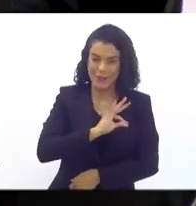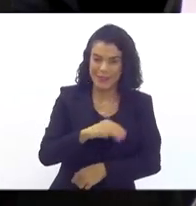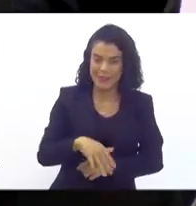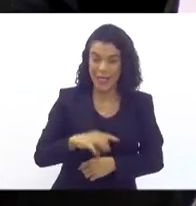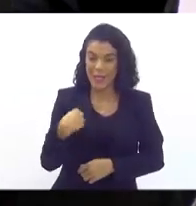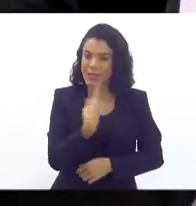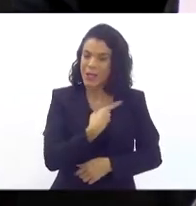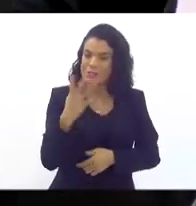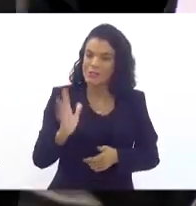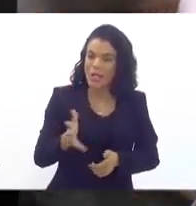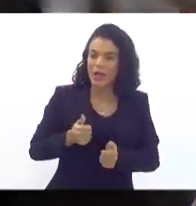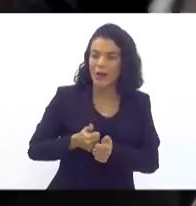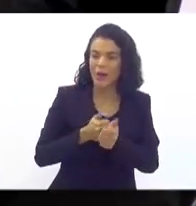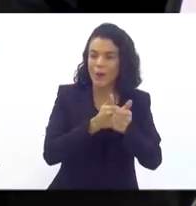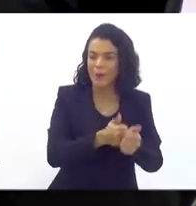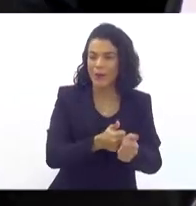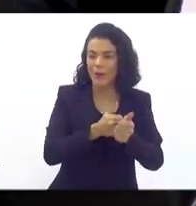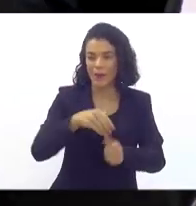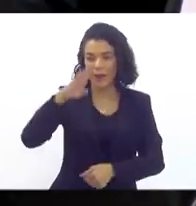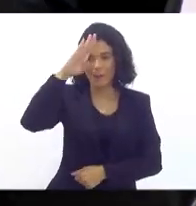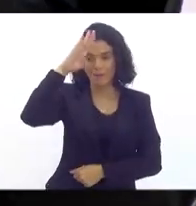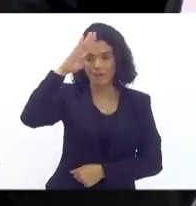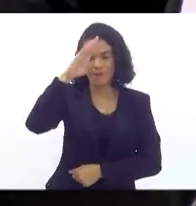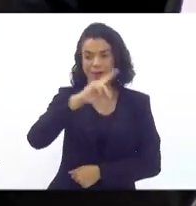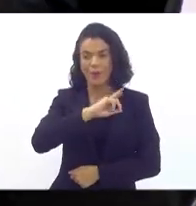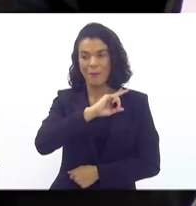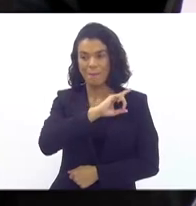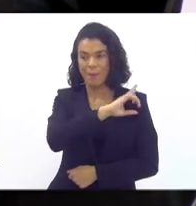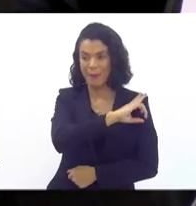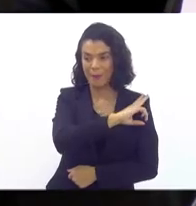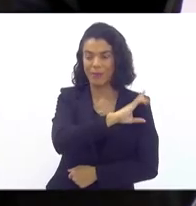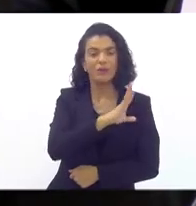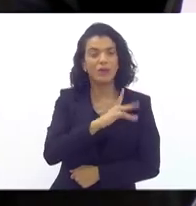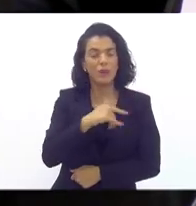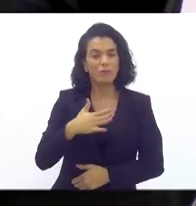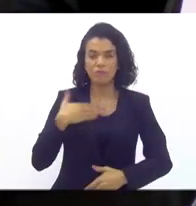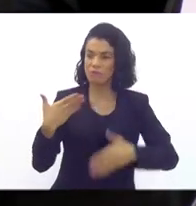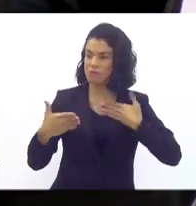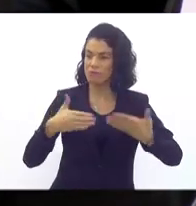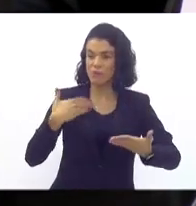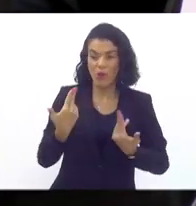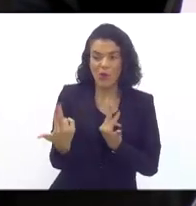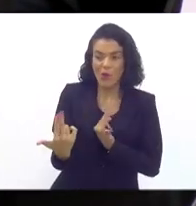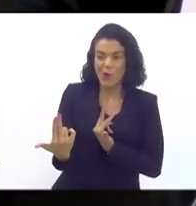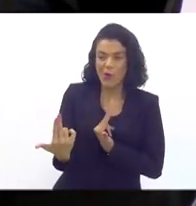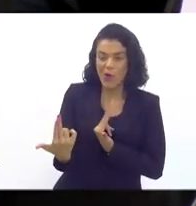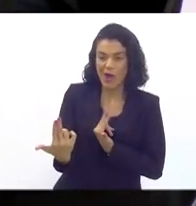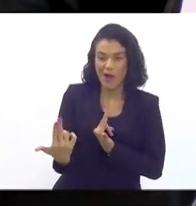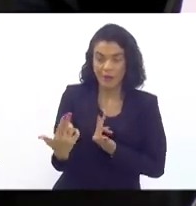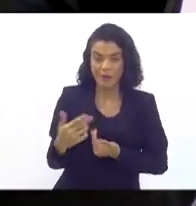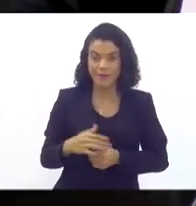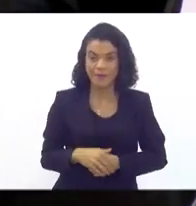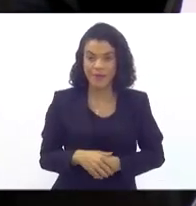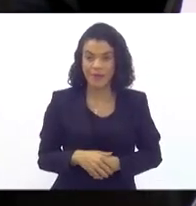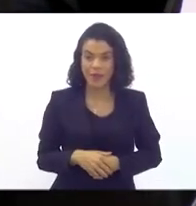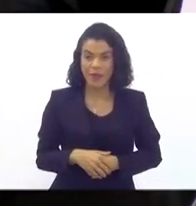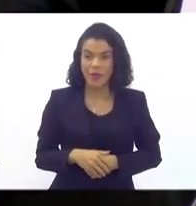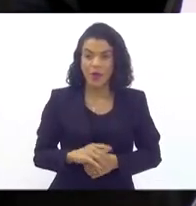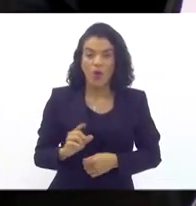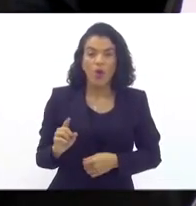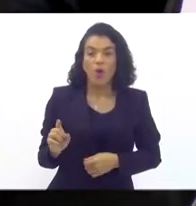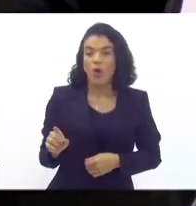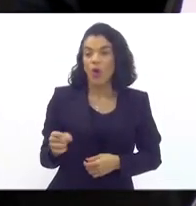acompanhado que os comandantes locais estão sendo pego de surpresas exatamente E aí vem um